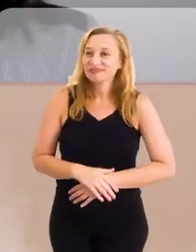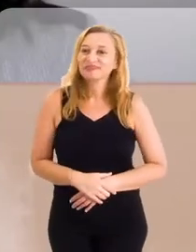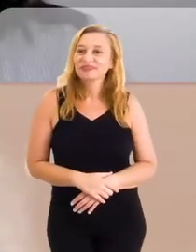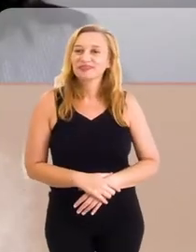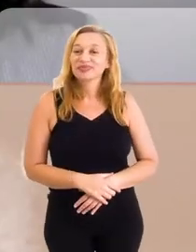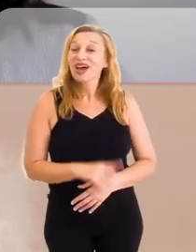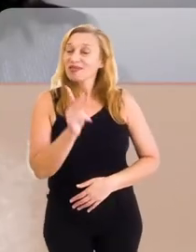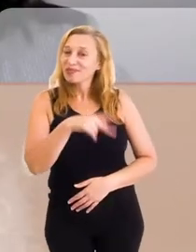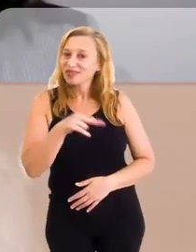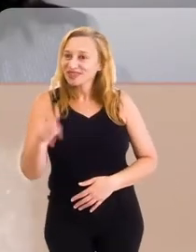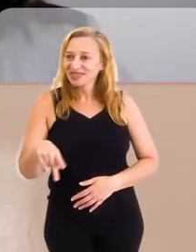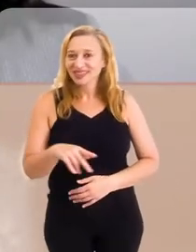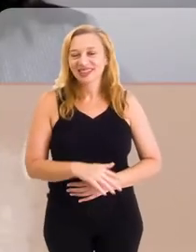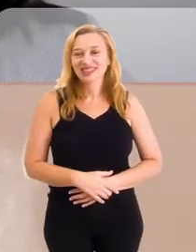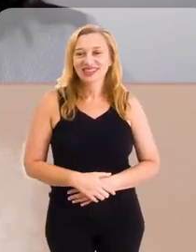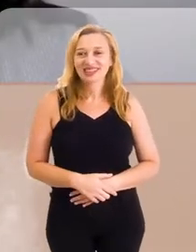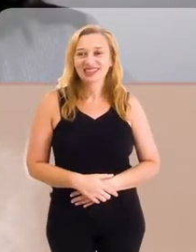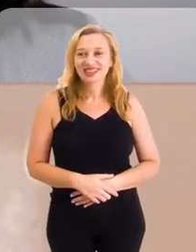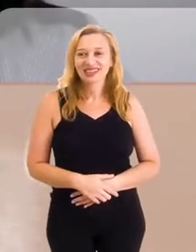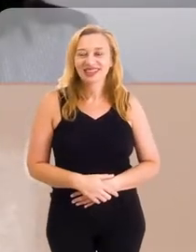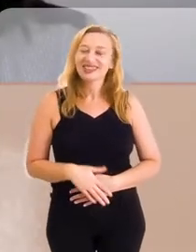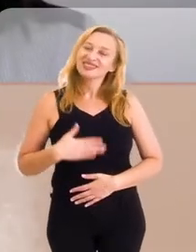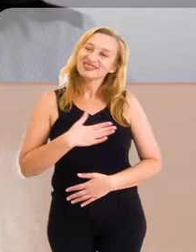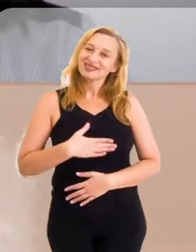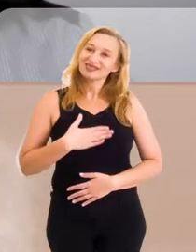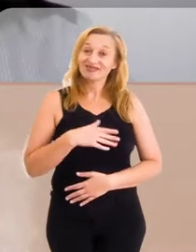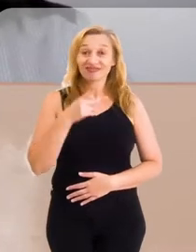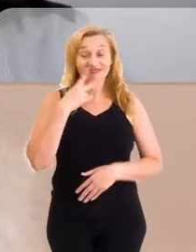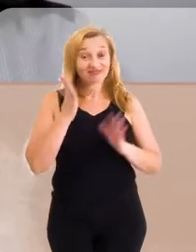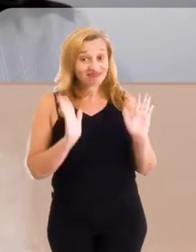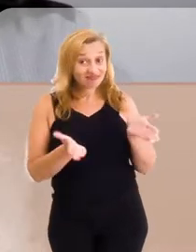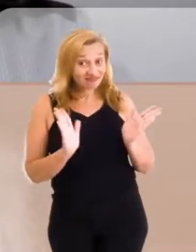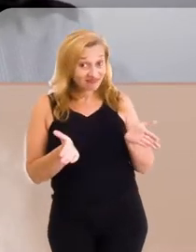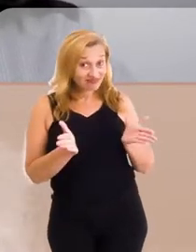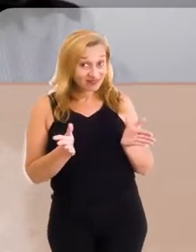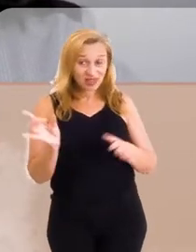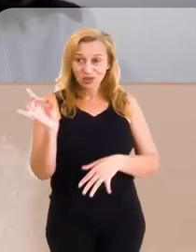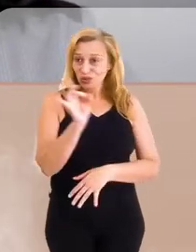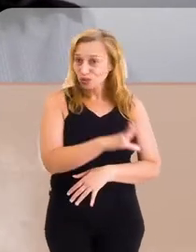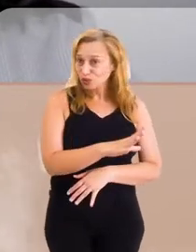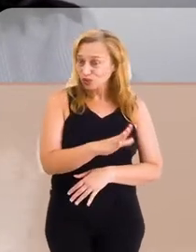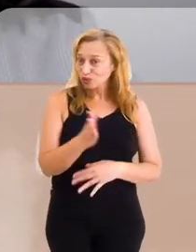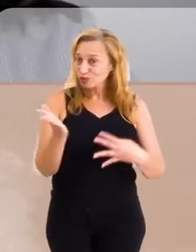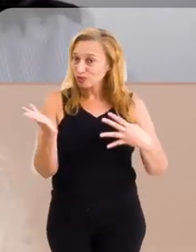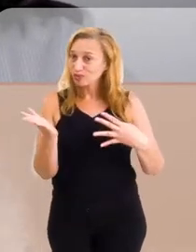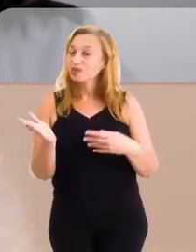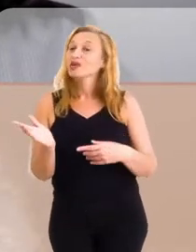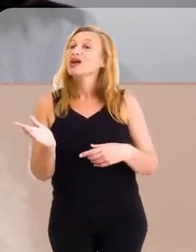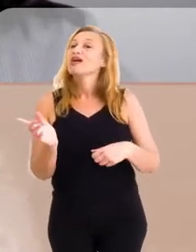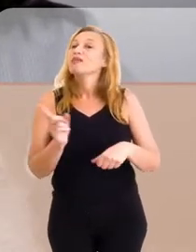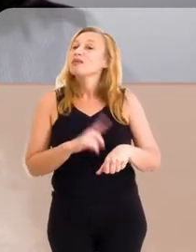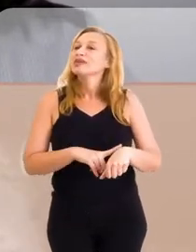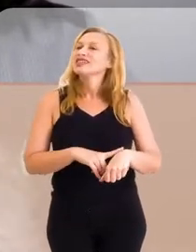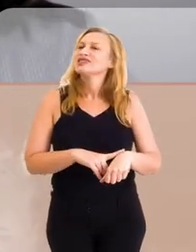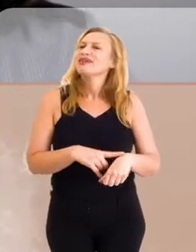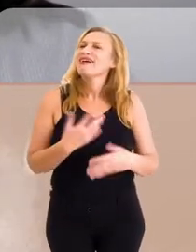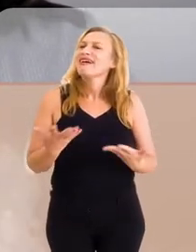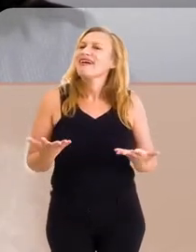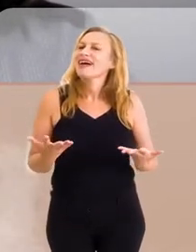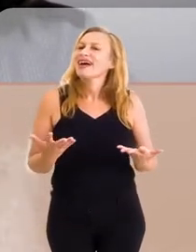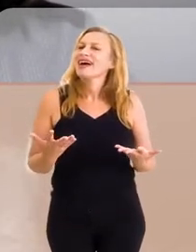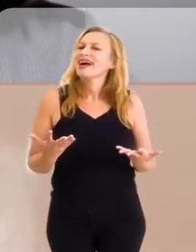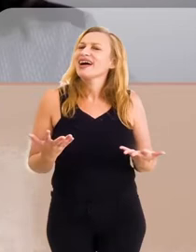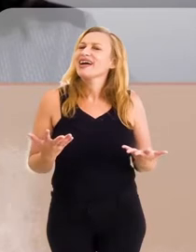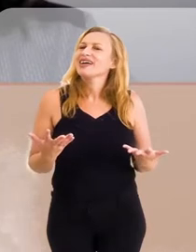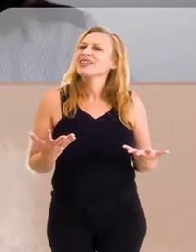Helena Galvão Professora gostaria de falar agora nesse nosso último bloco sobre